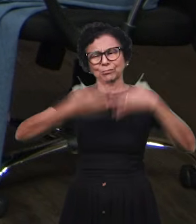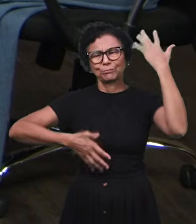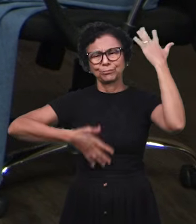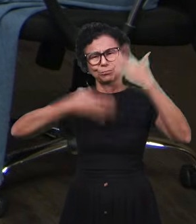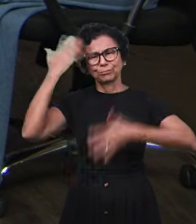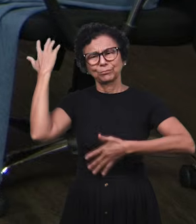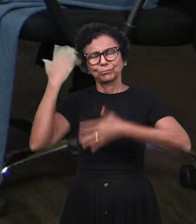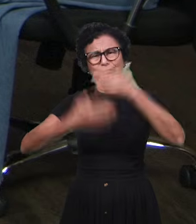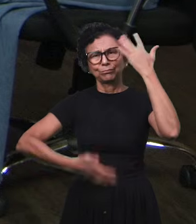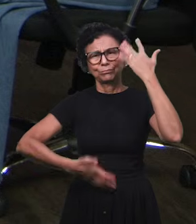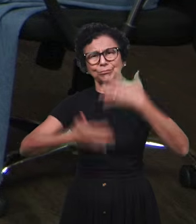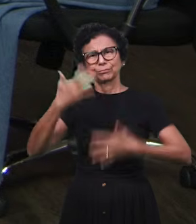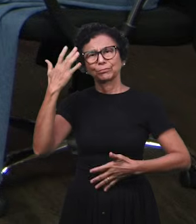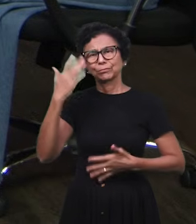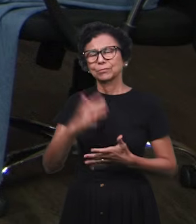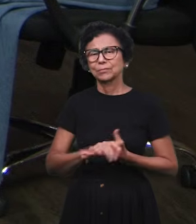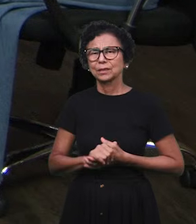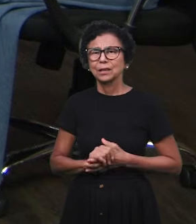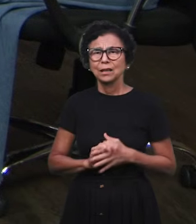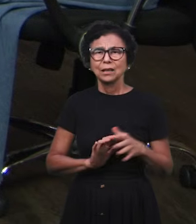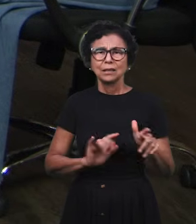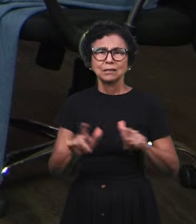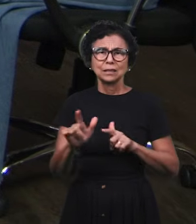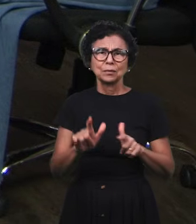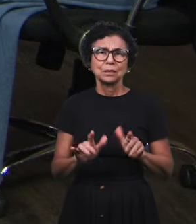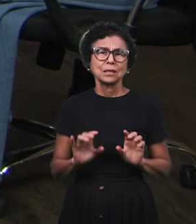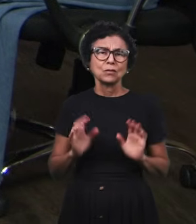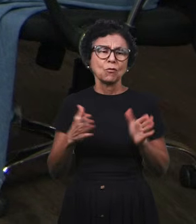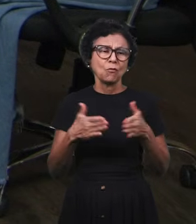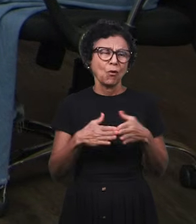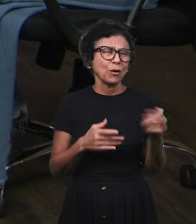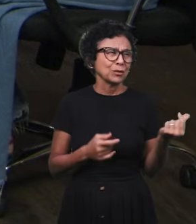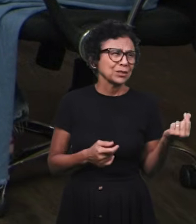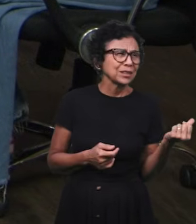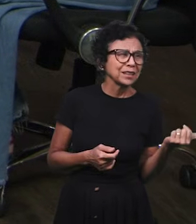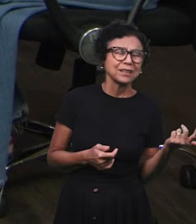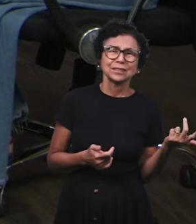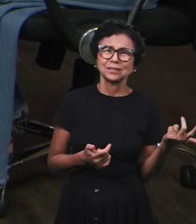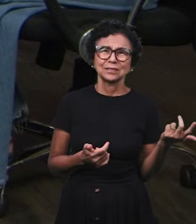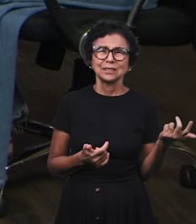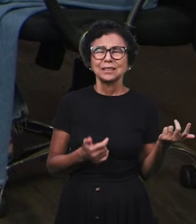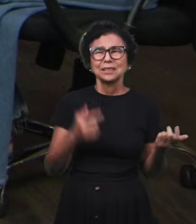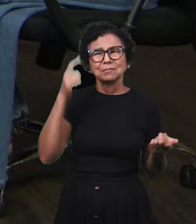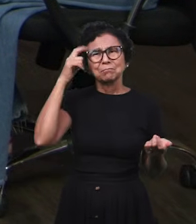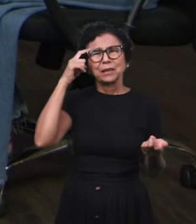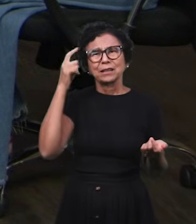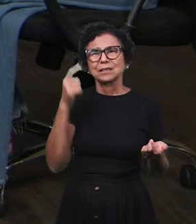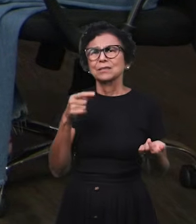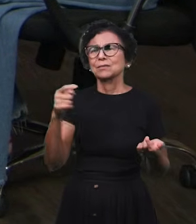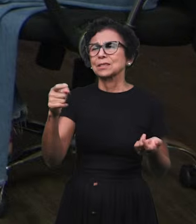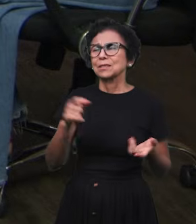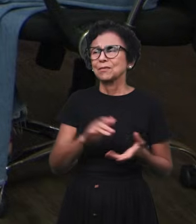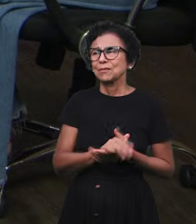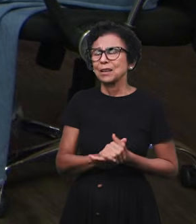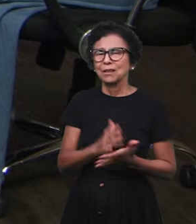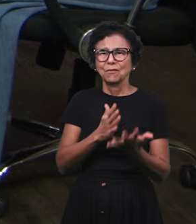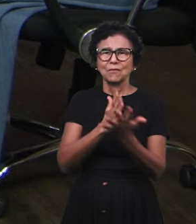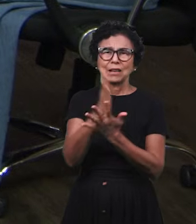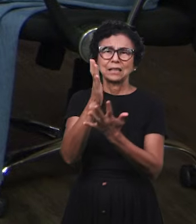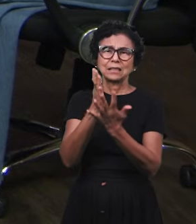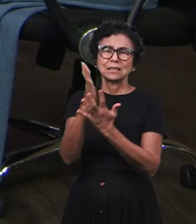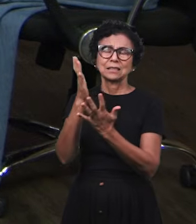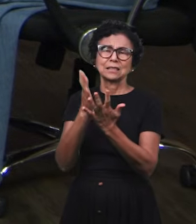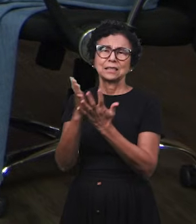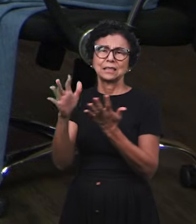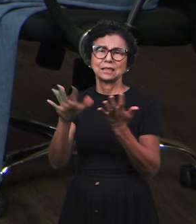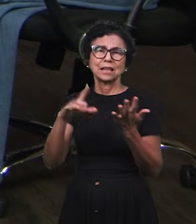né, áreas do direito. Imagina que você está advogando com uma área que você não tem nenhuma afinidade. Aquilo vai ser um peso. Na hora de atender o cliente vai